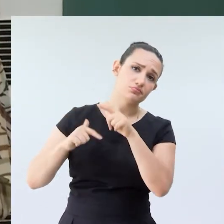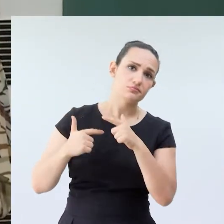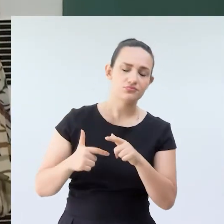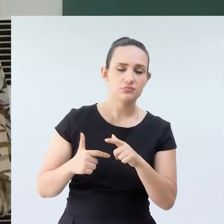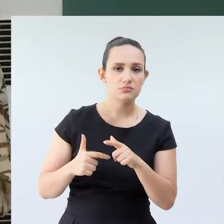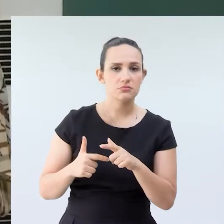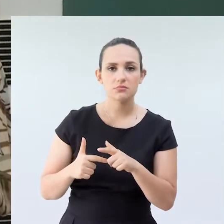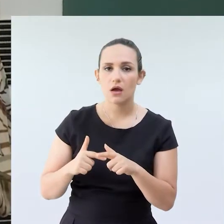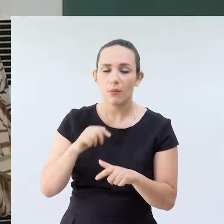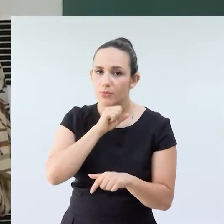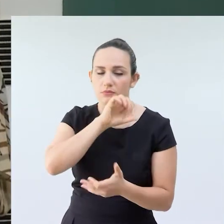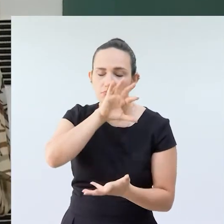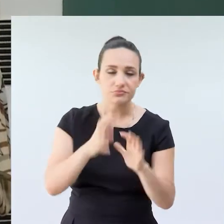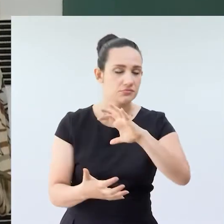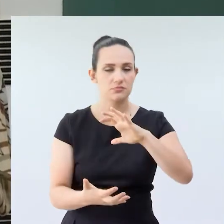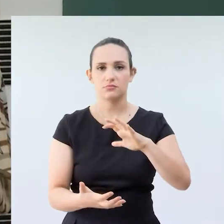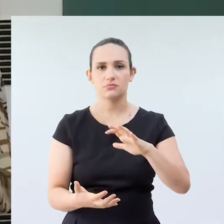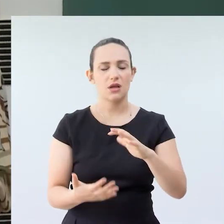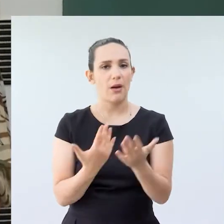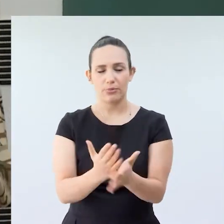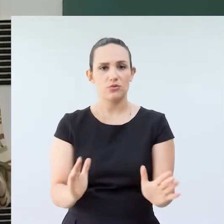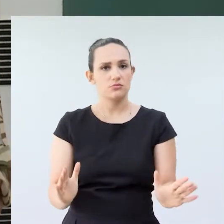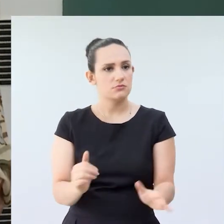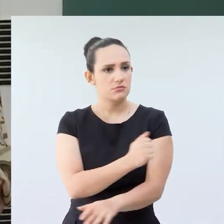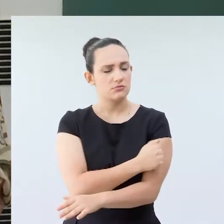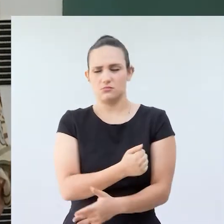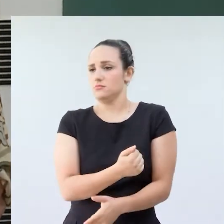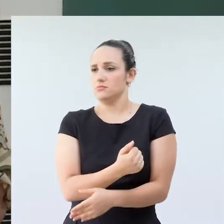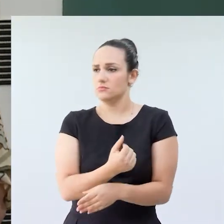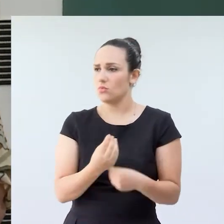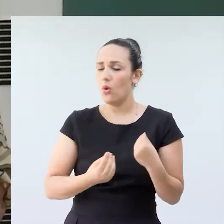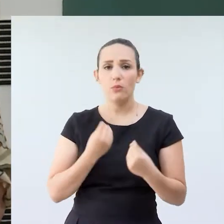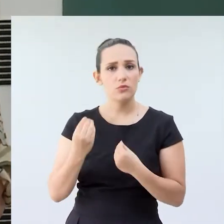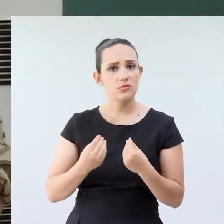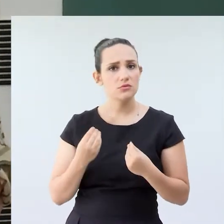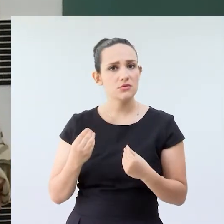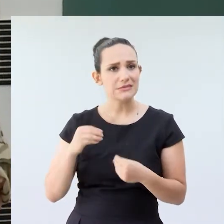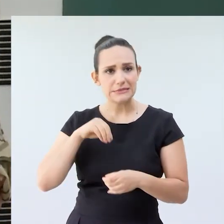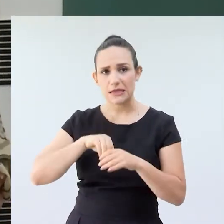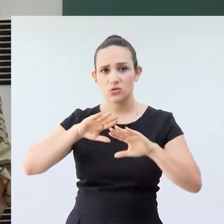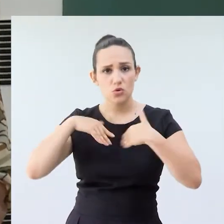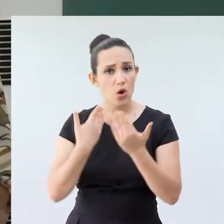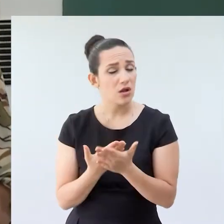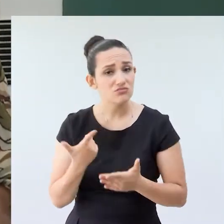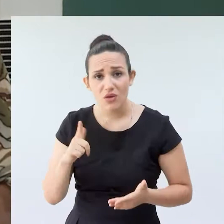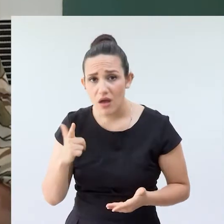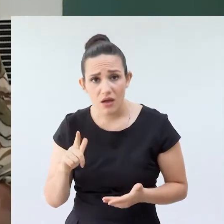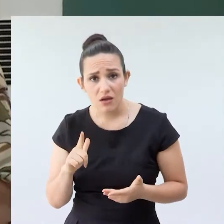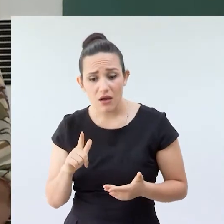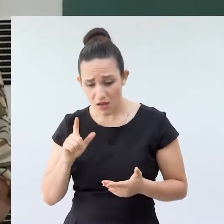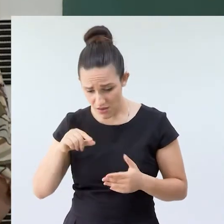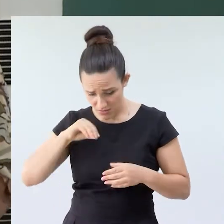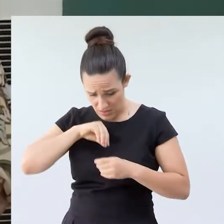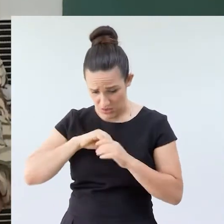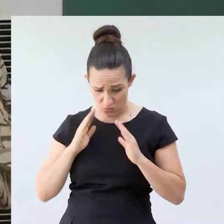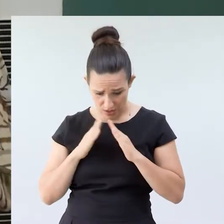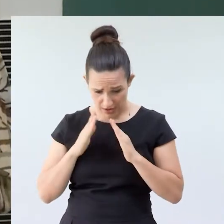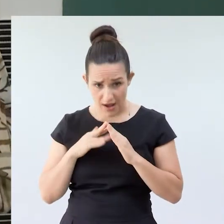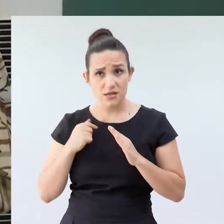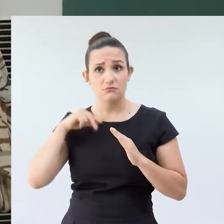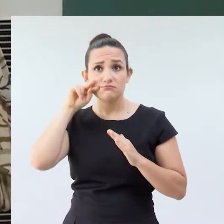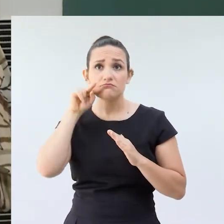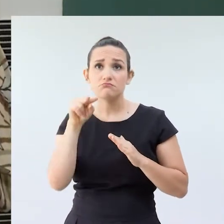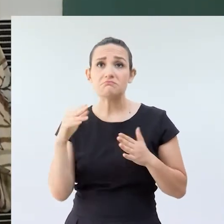para outra nós tiramos a sala de aula de dentro dos estabelecimentos de ensino e trouxemos para dentro da casa da